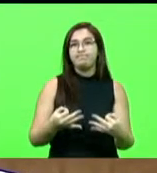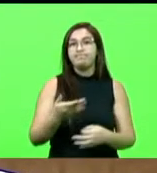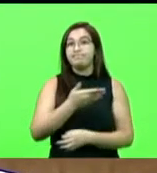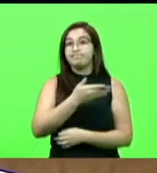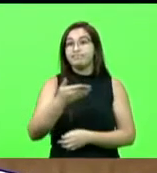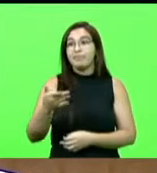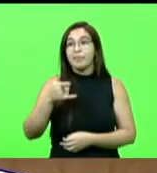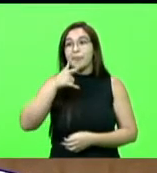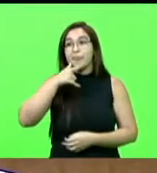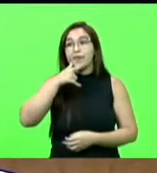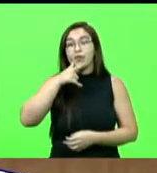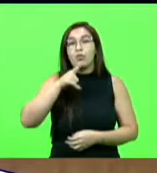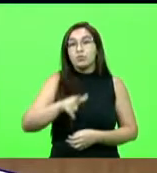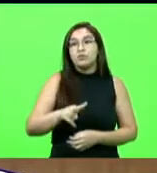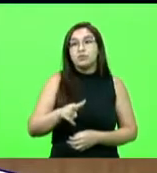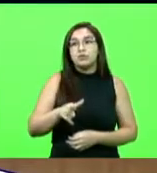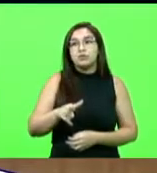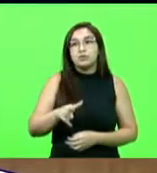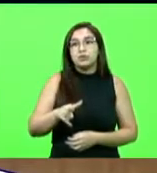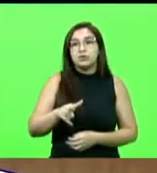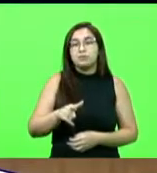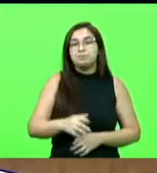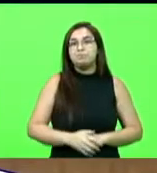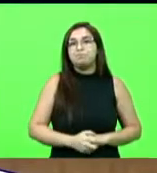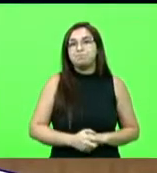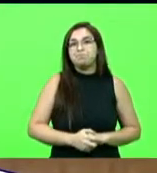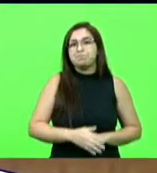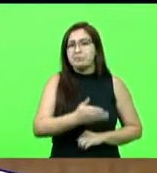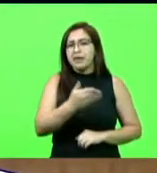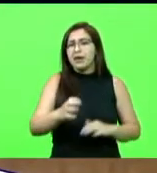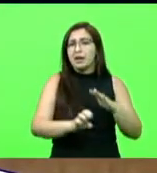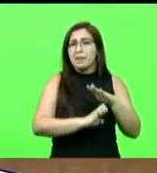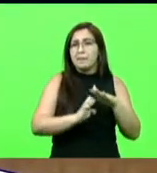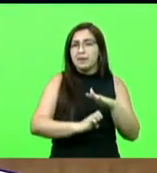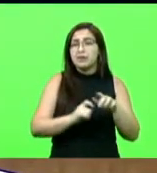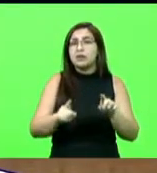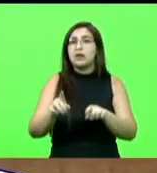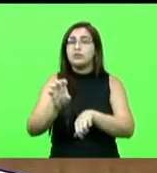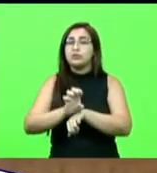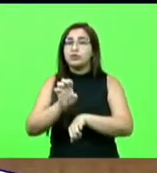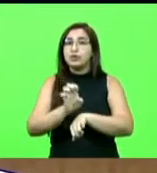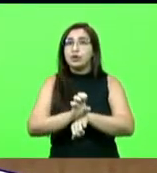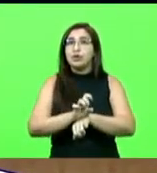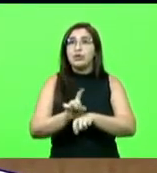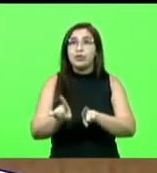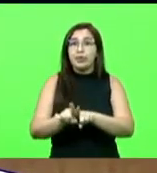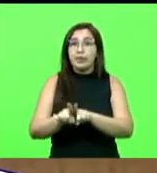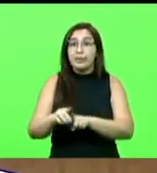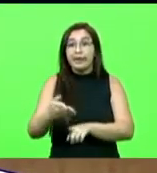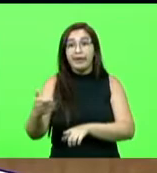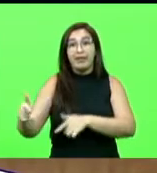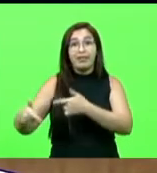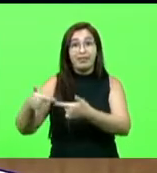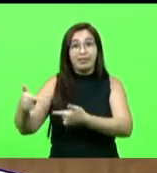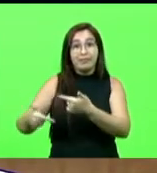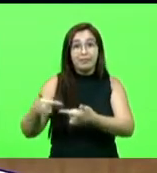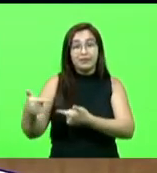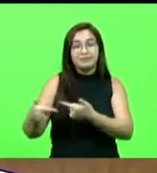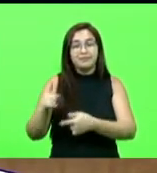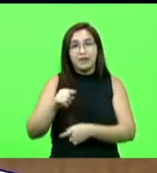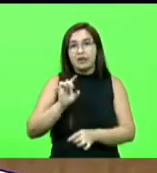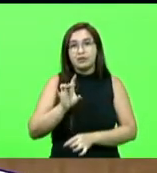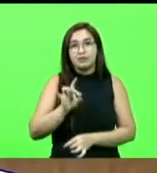de interlocução e diálogo entre o empresariado estadual catarinense e também os trabalhadores. É isso,